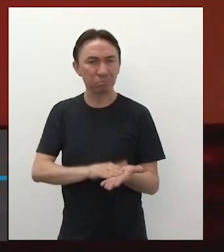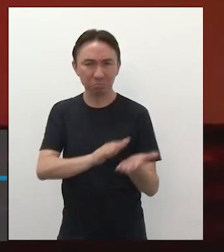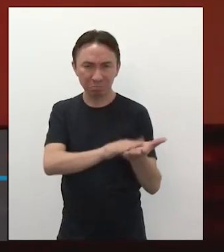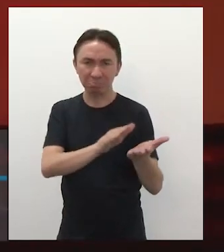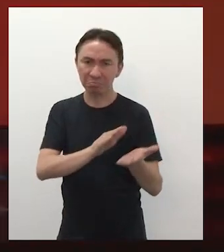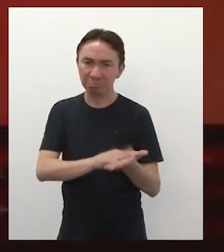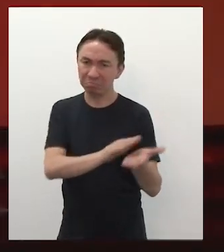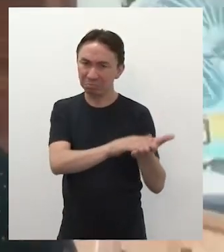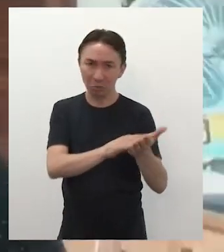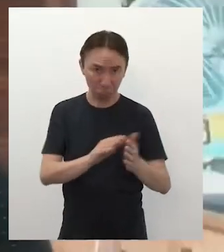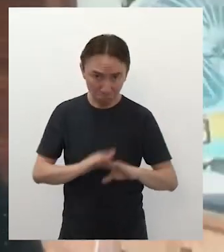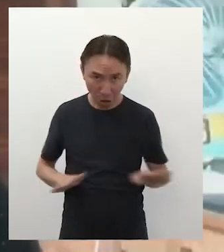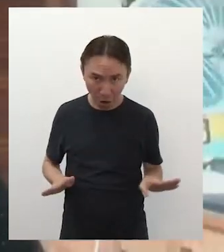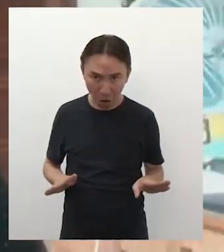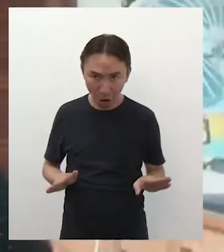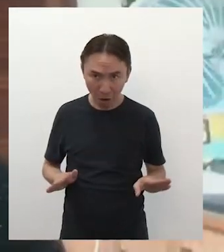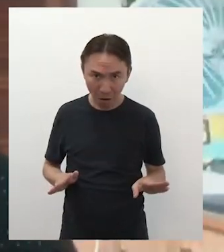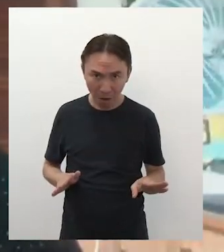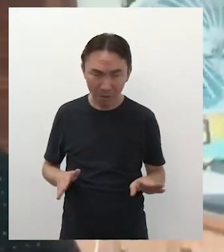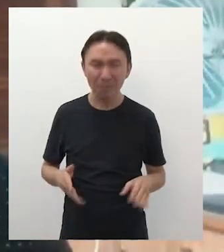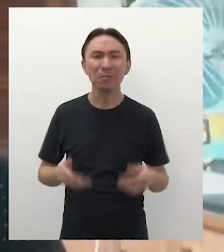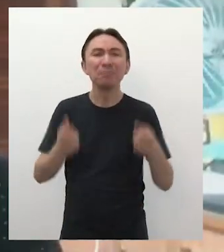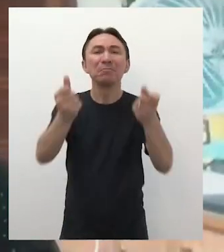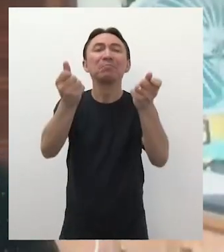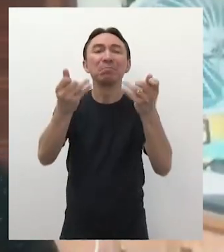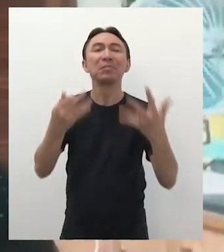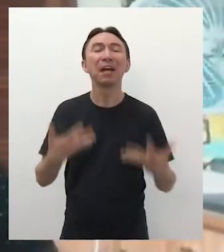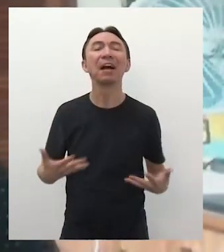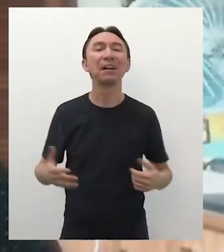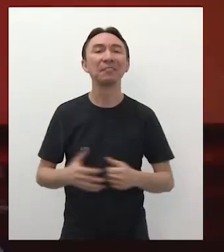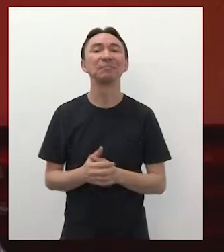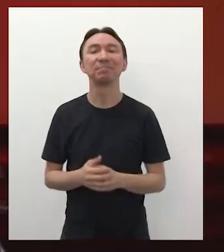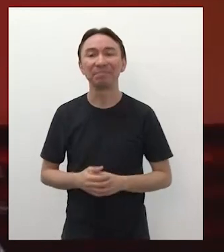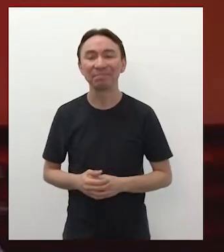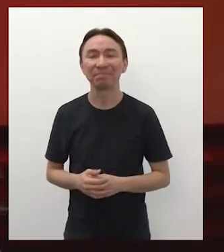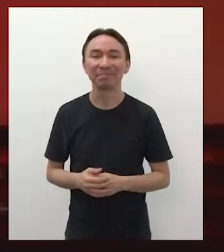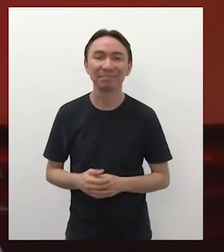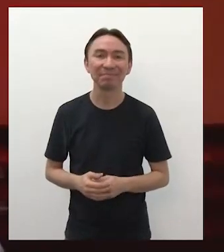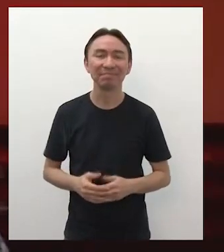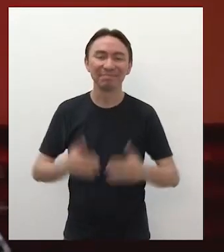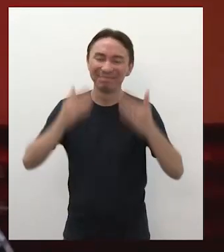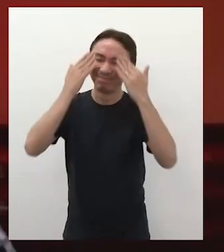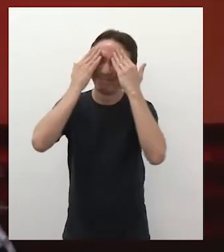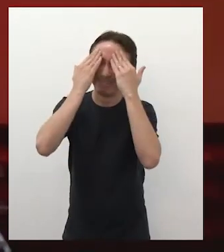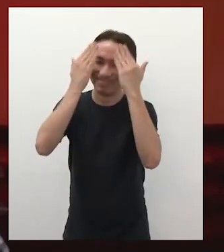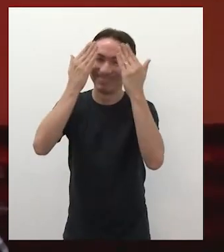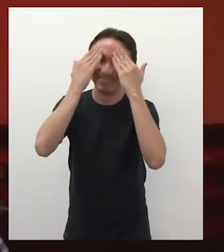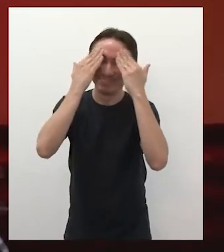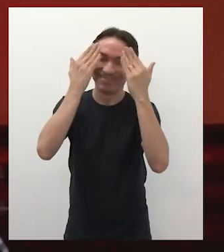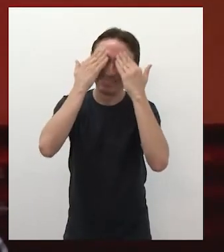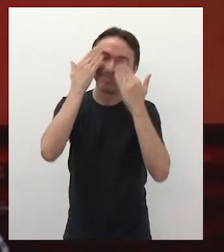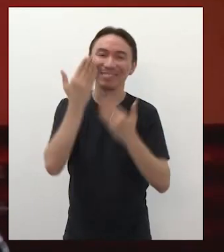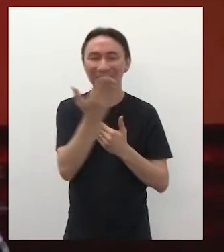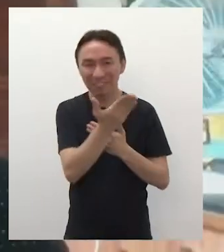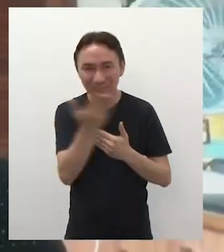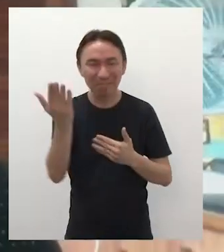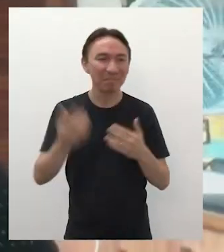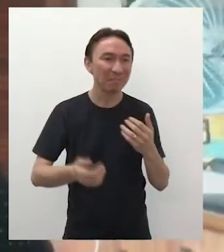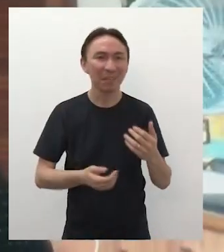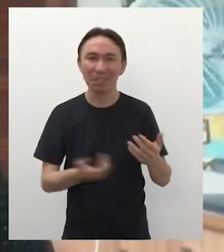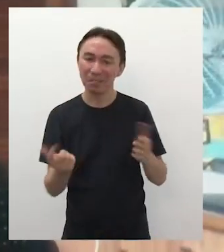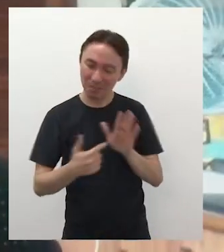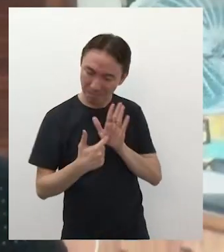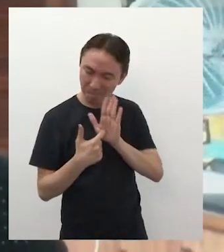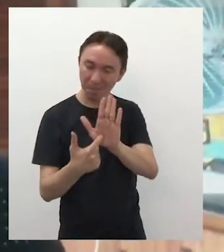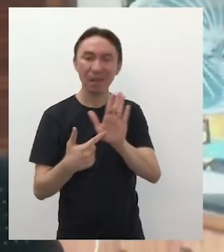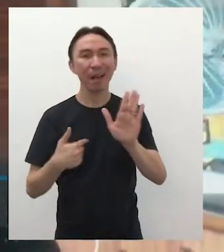para esclarecer isso para a gente. Muito obrigada, Silene, obrigada pela sua